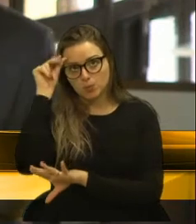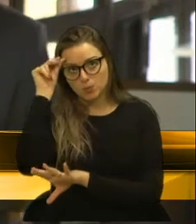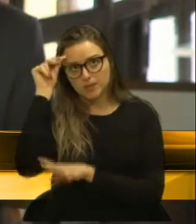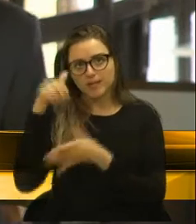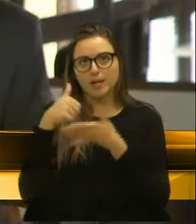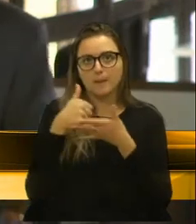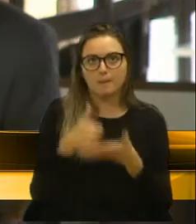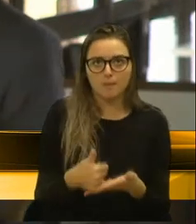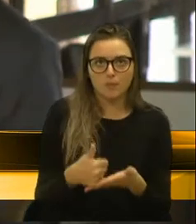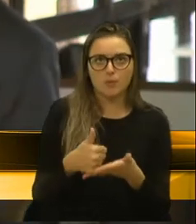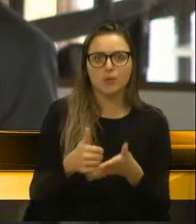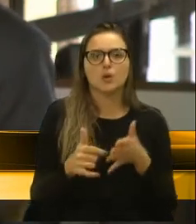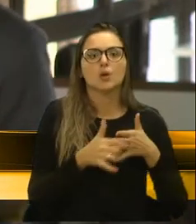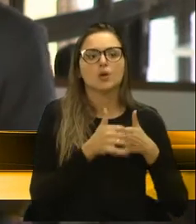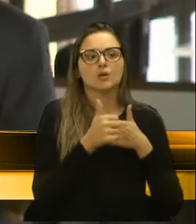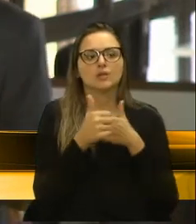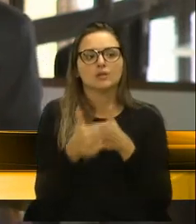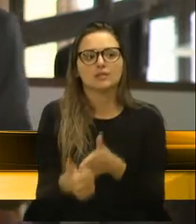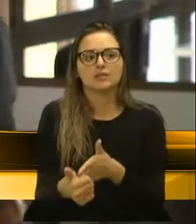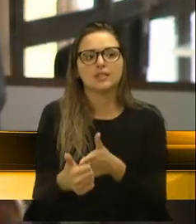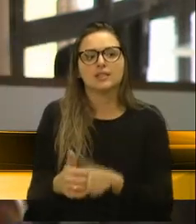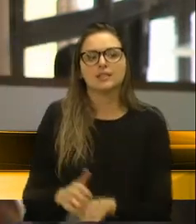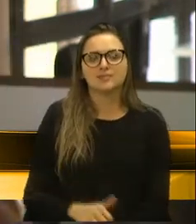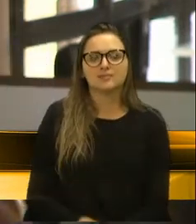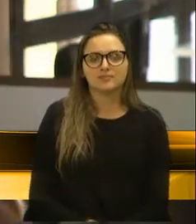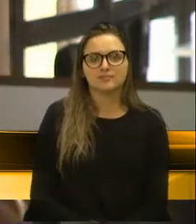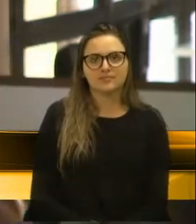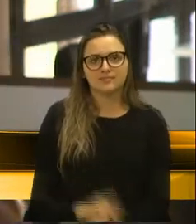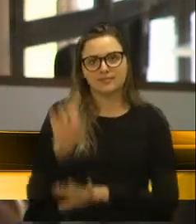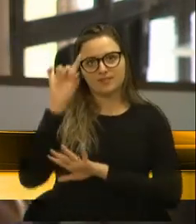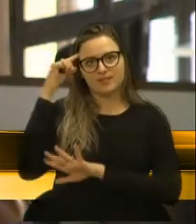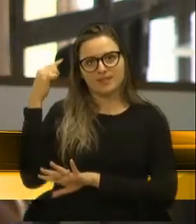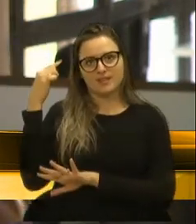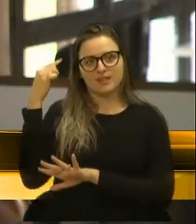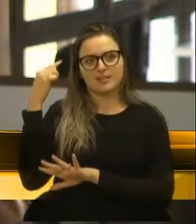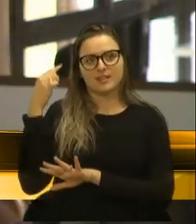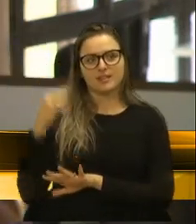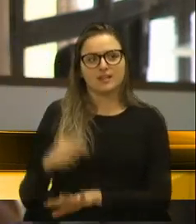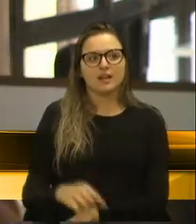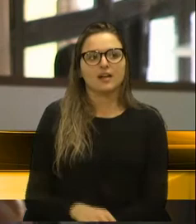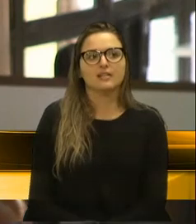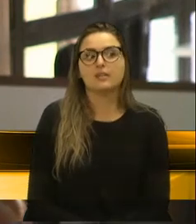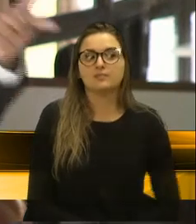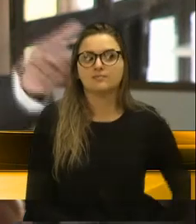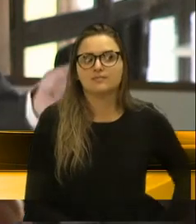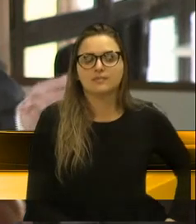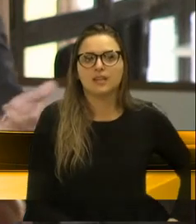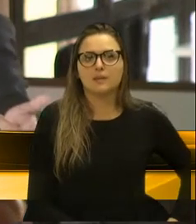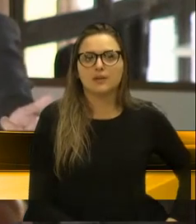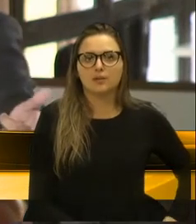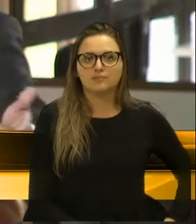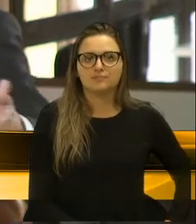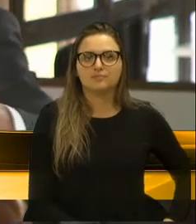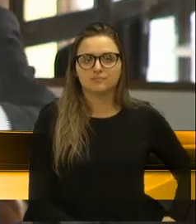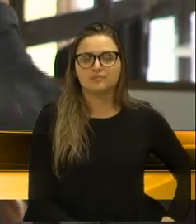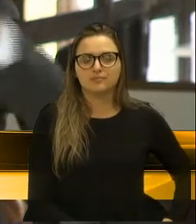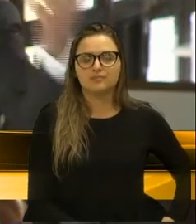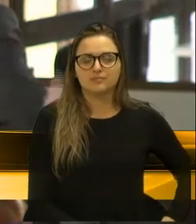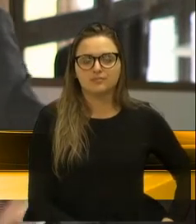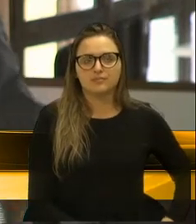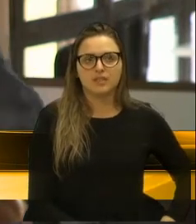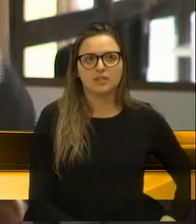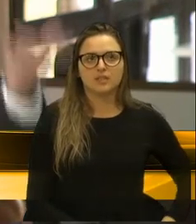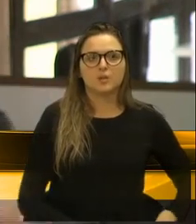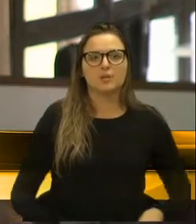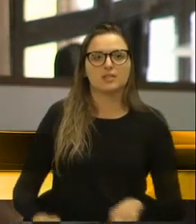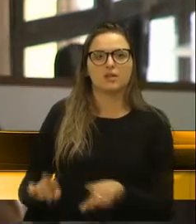através de um fio condutor que seja, sim, essa ideia, não de servir ao capital, e também não de servir a uma